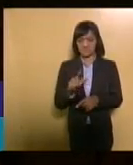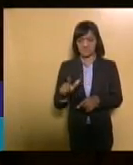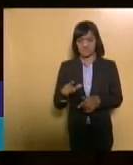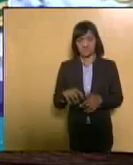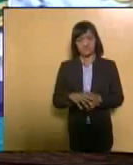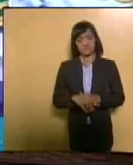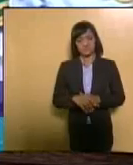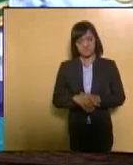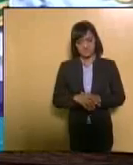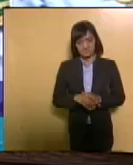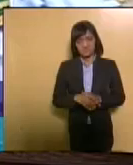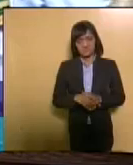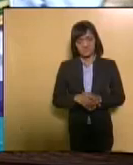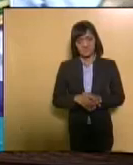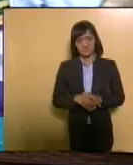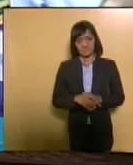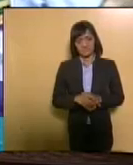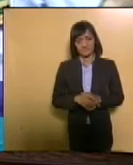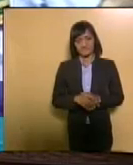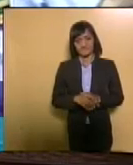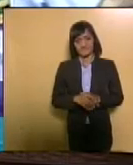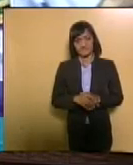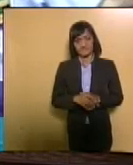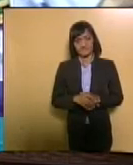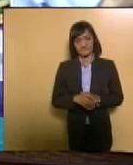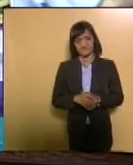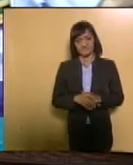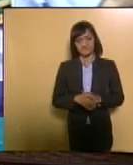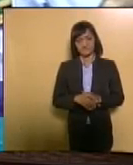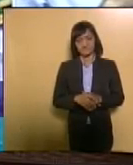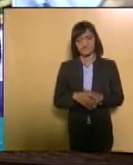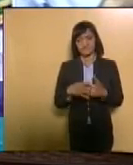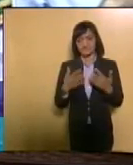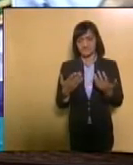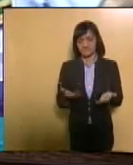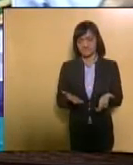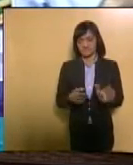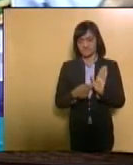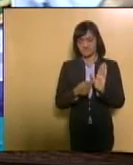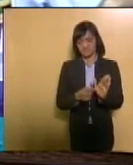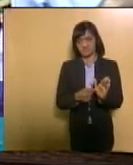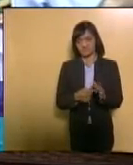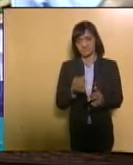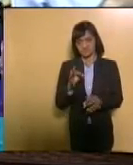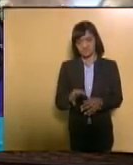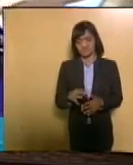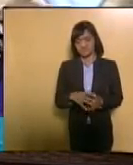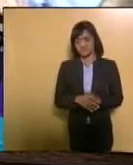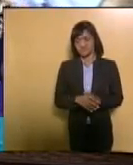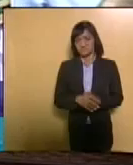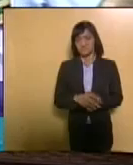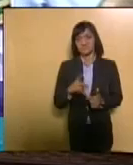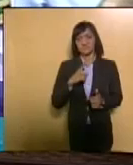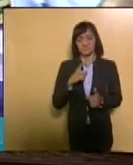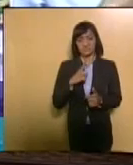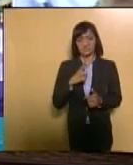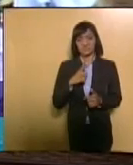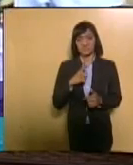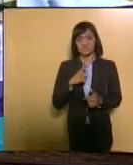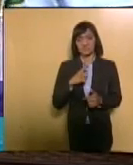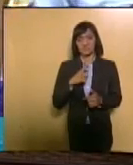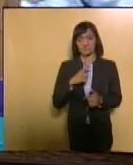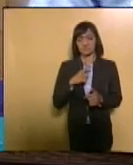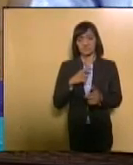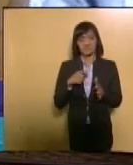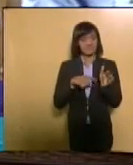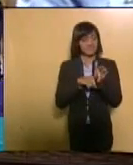Julho foi o primeiro dado pronto então gente é isso certo nós temos muitos dados para mostrar